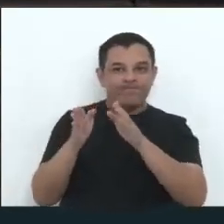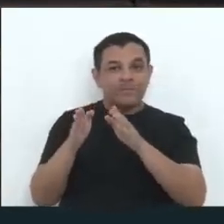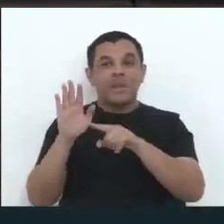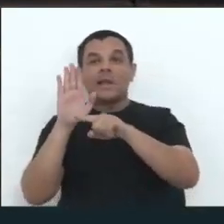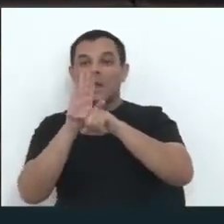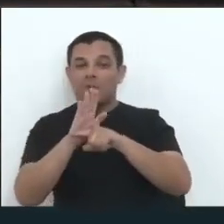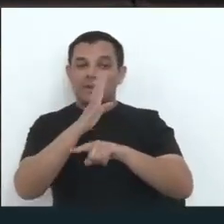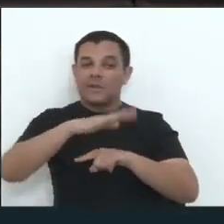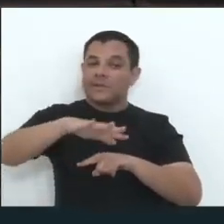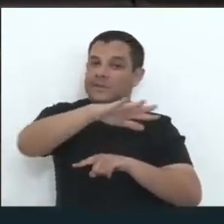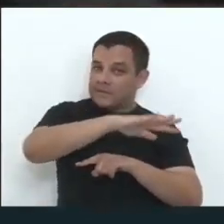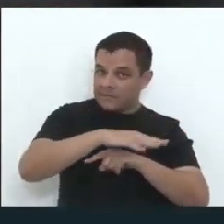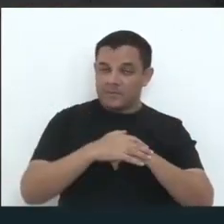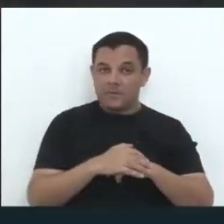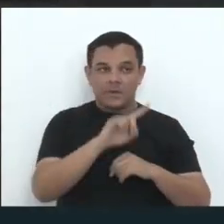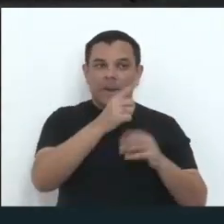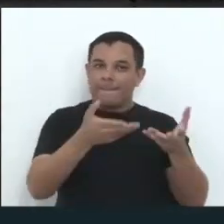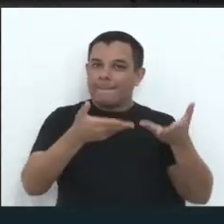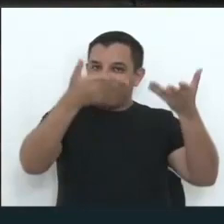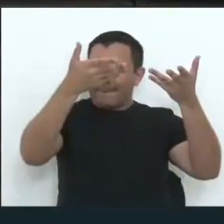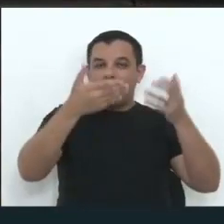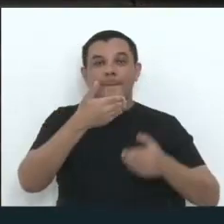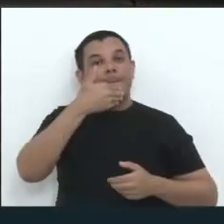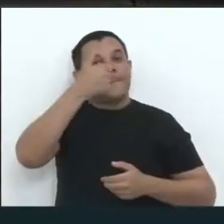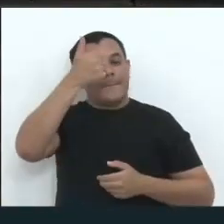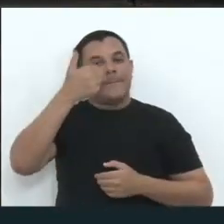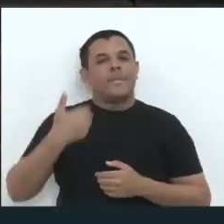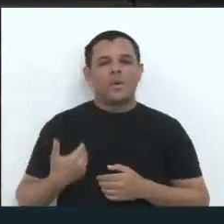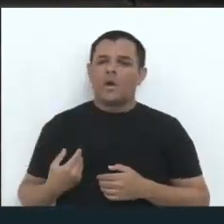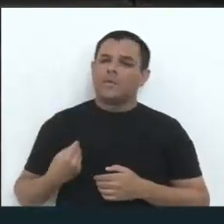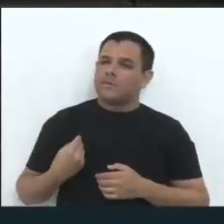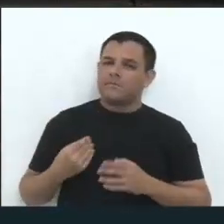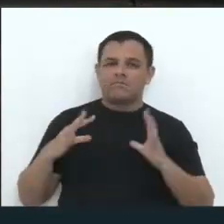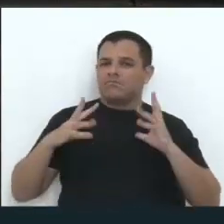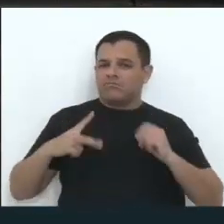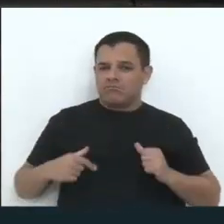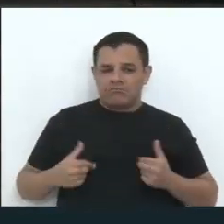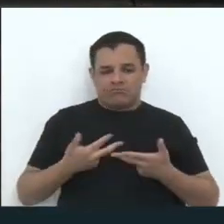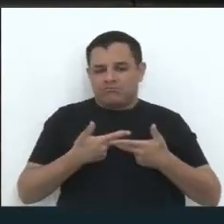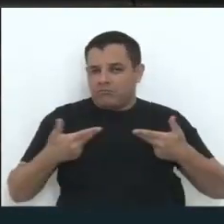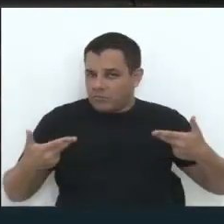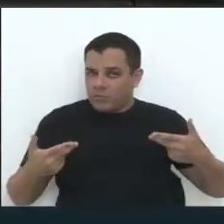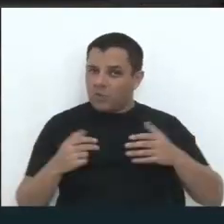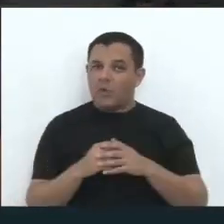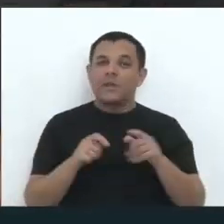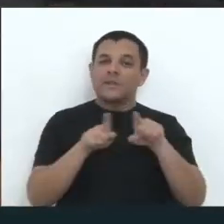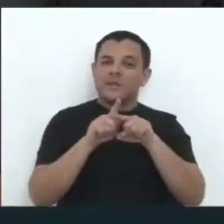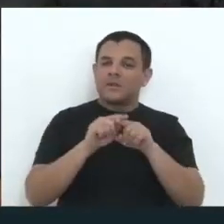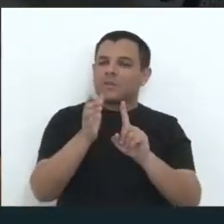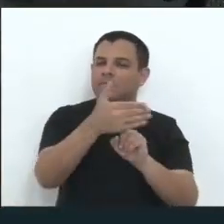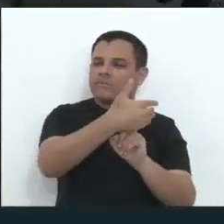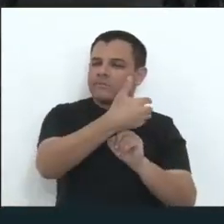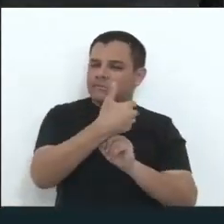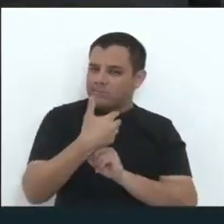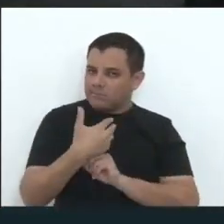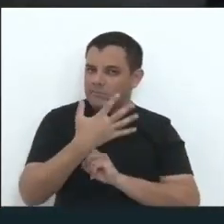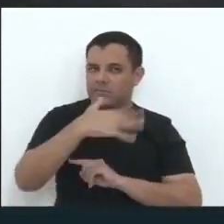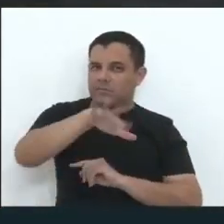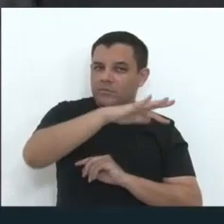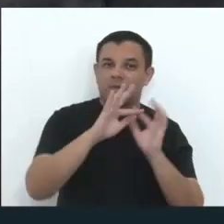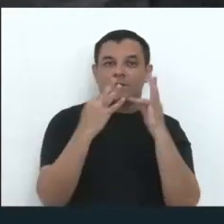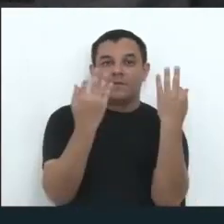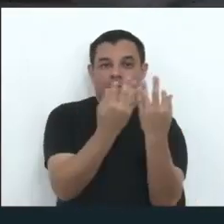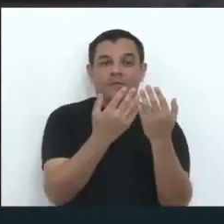propiciar uma melhor condição de higiene e de acolhimento a essas